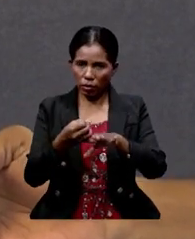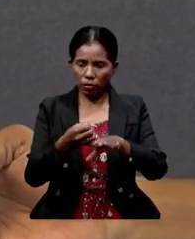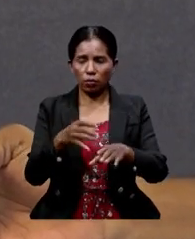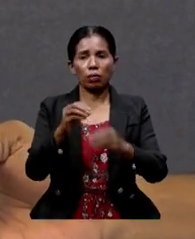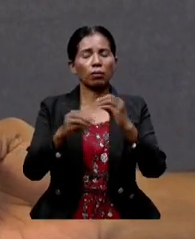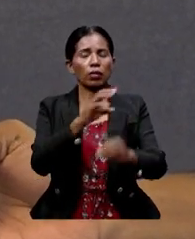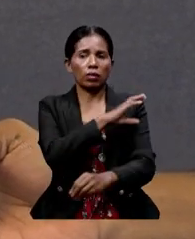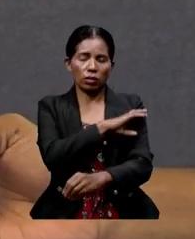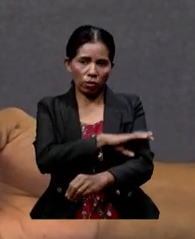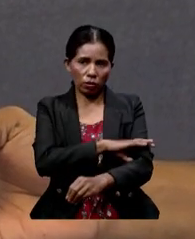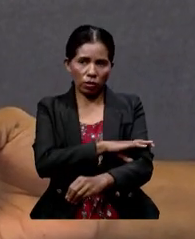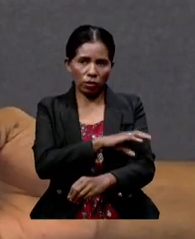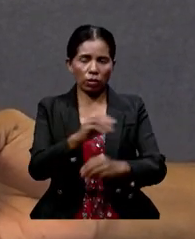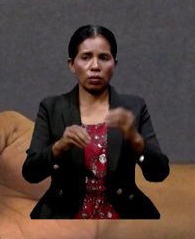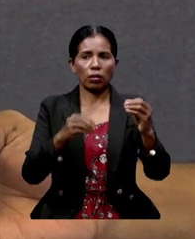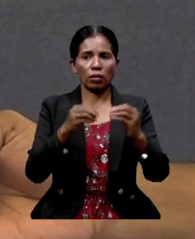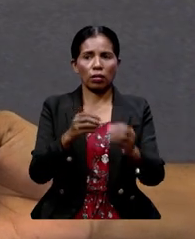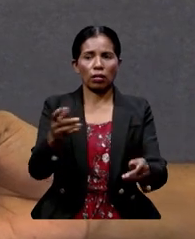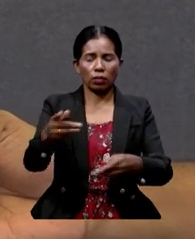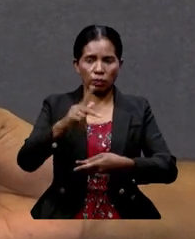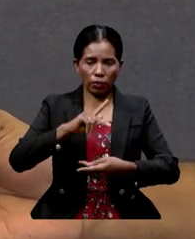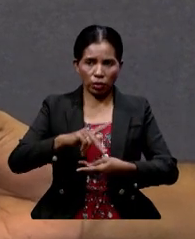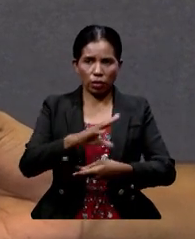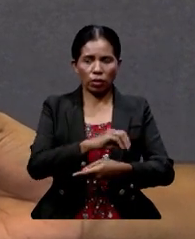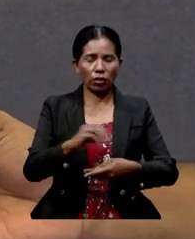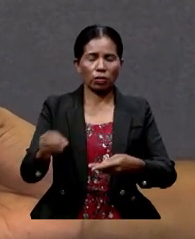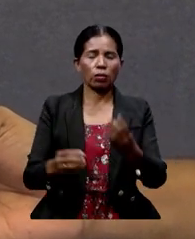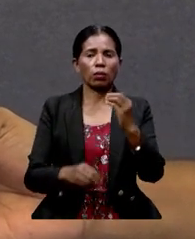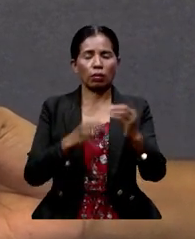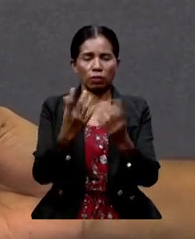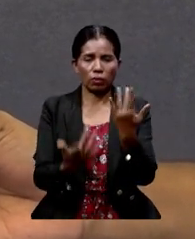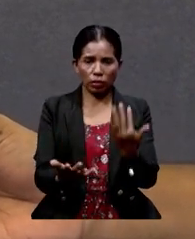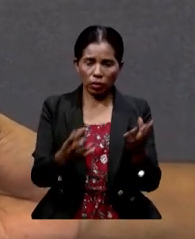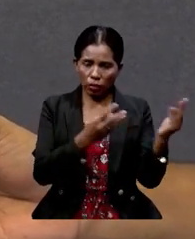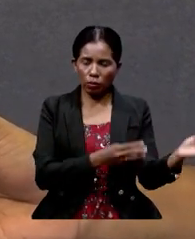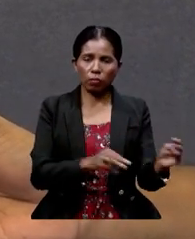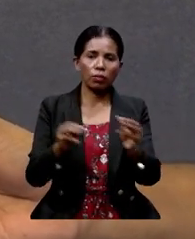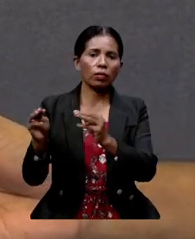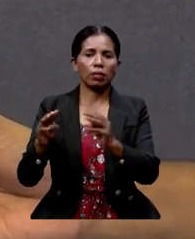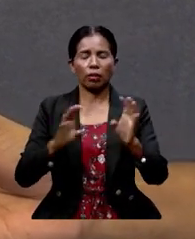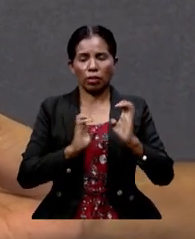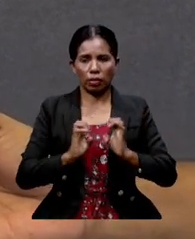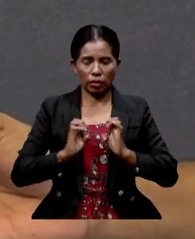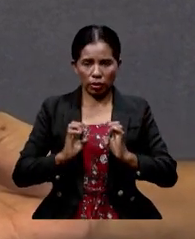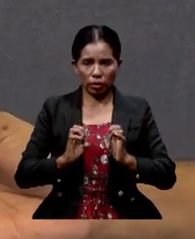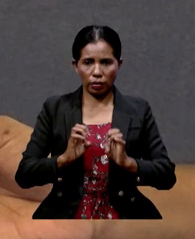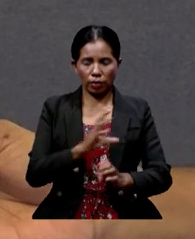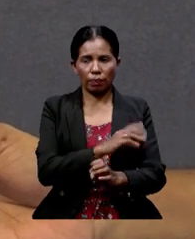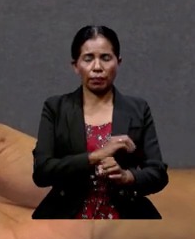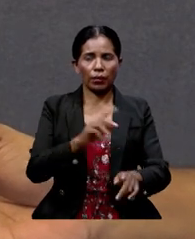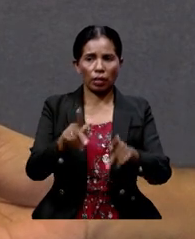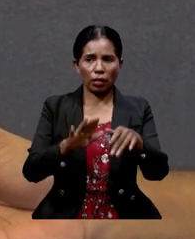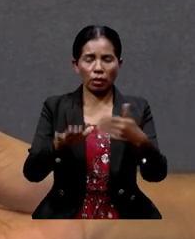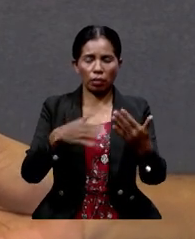segurança, nomeadamente medidas de autoproteção perante o incêndio e evacuação de emergência, testar a componente humana do